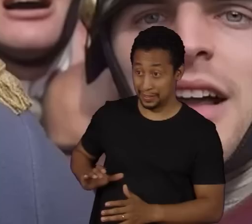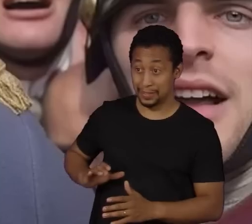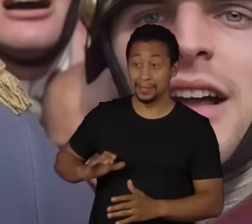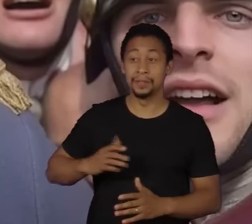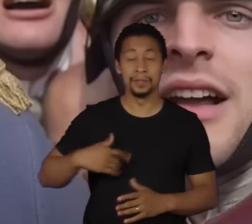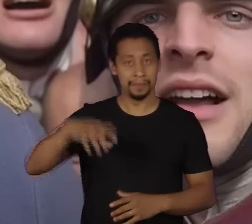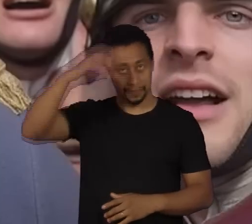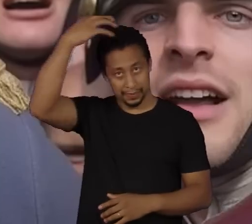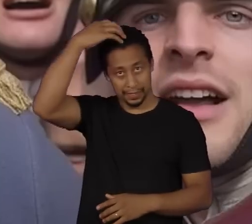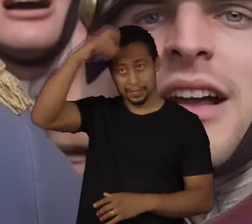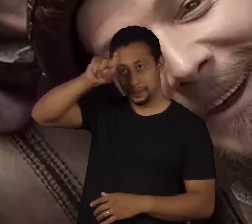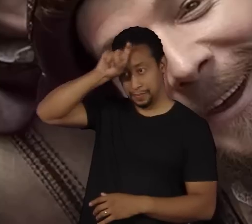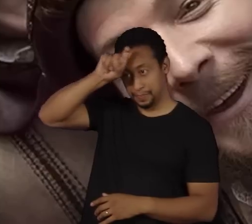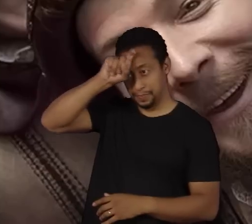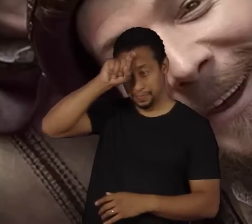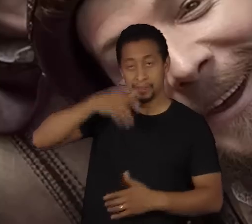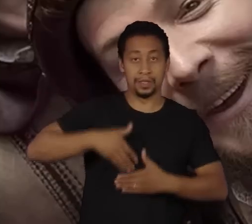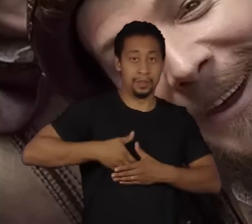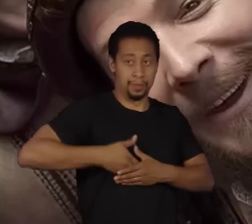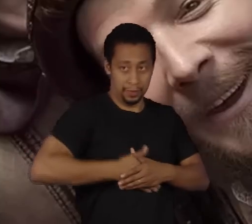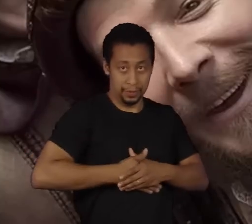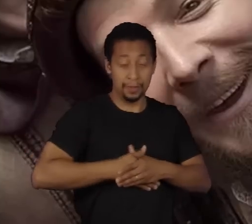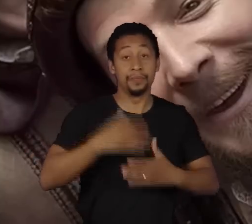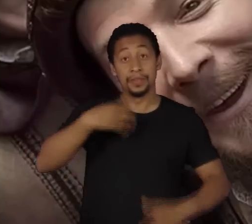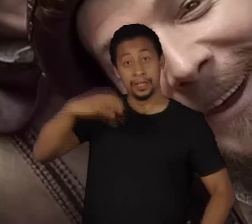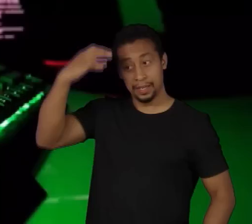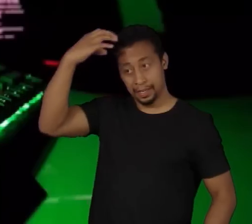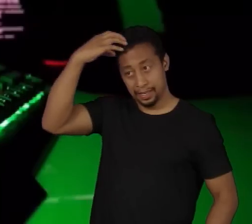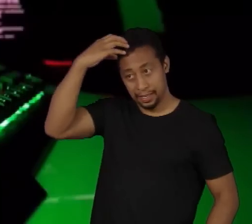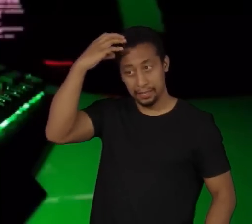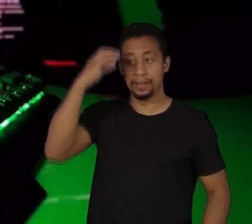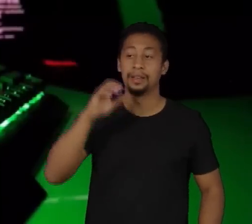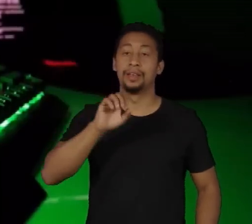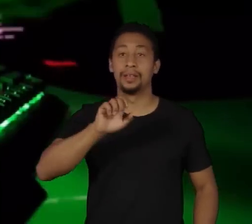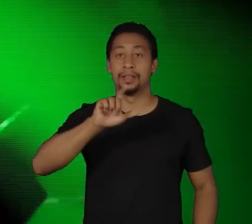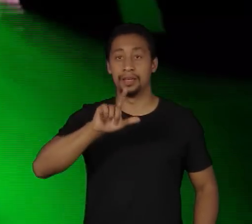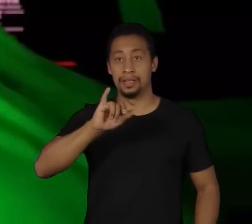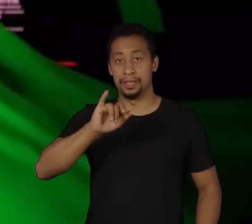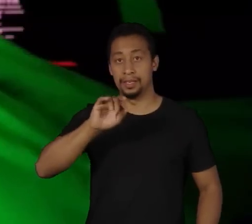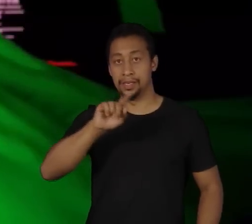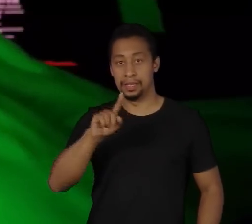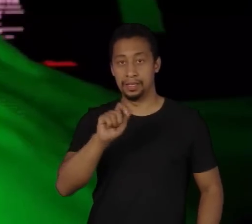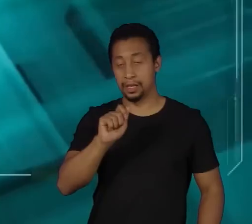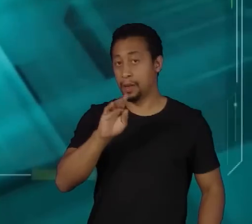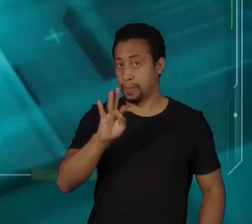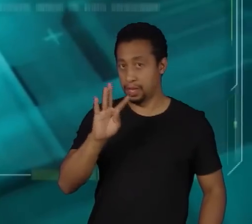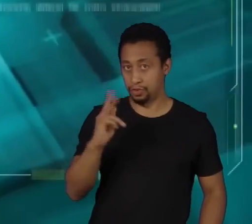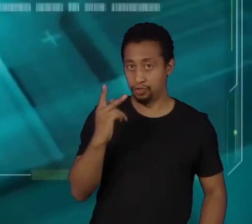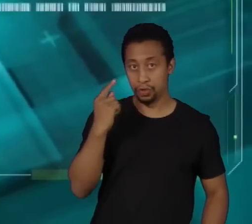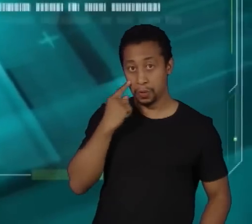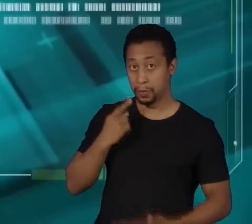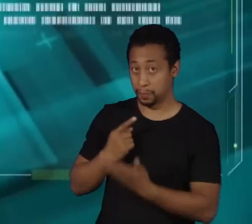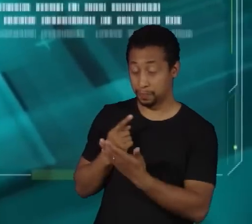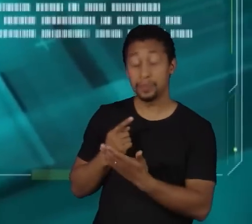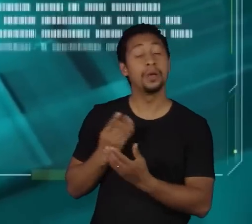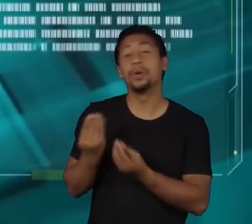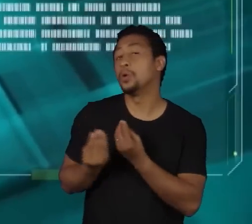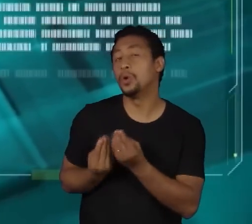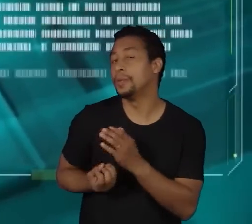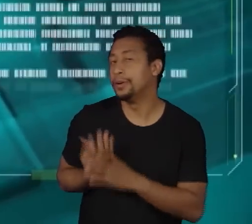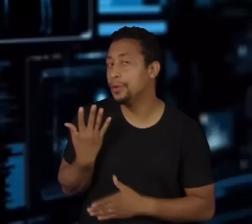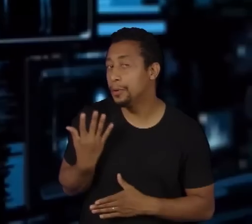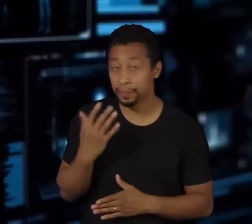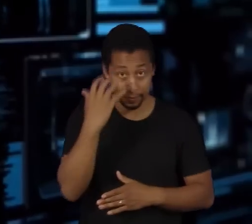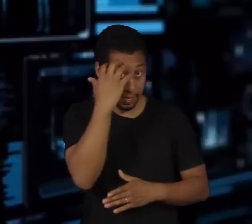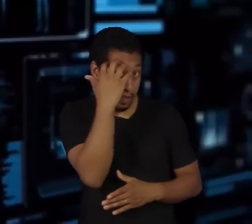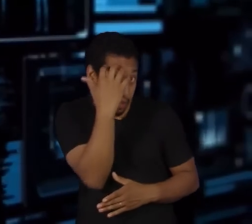Cleópatra, Napoleão e a jovem Rainha Elizabeth. Foram criadas por um cineasta inglês com a ajuda da inteligência